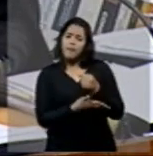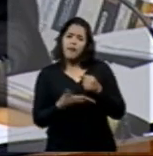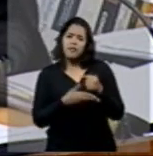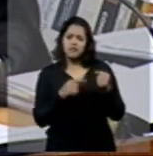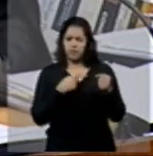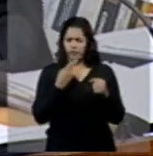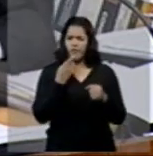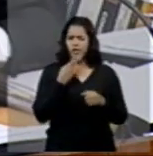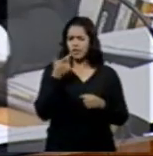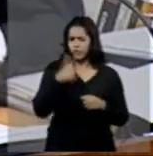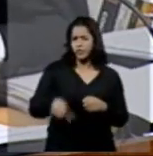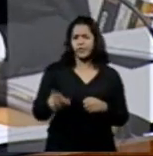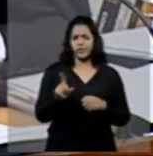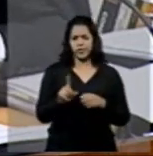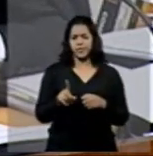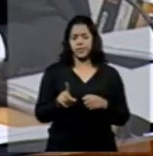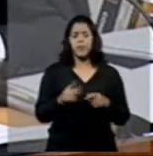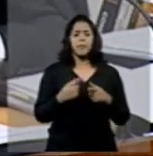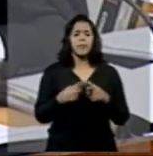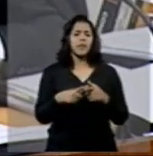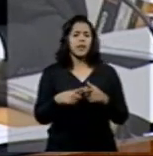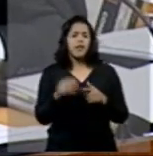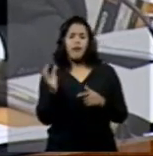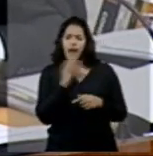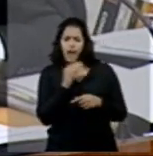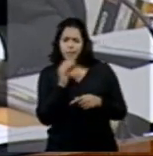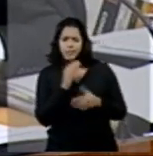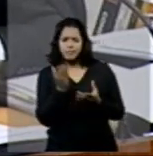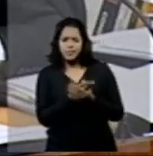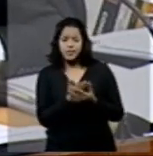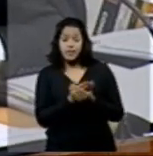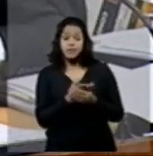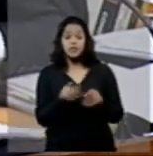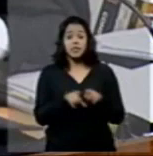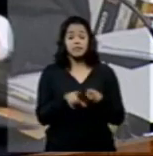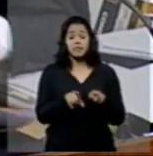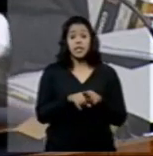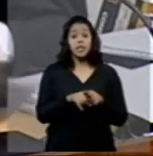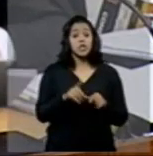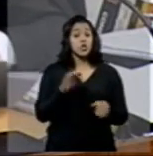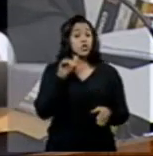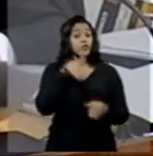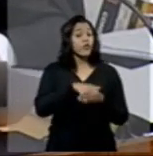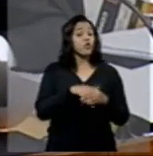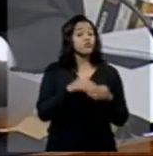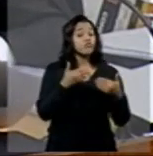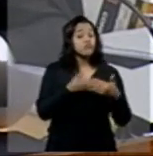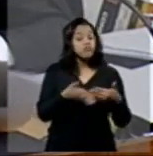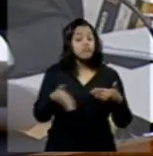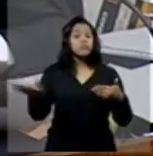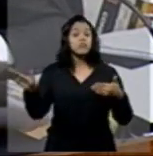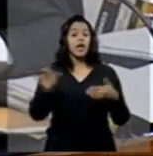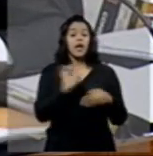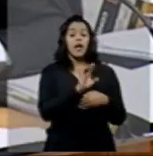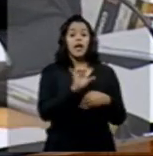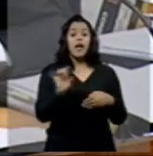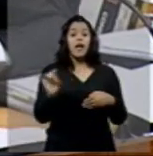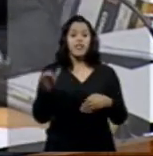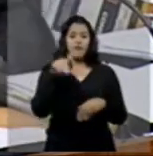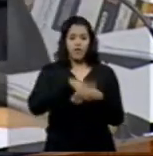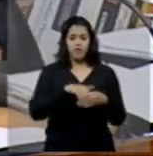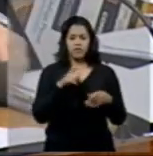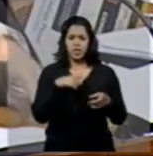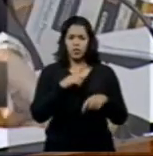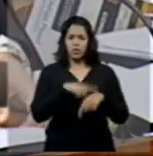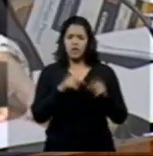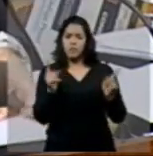vou repeti-los, seja por celeridade processual, seja pela razoável duração do voto, de que cada voto deve ter.